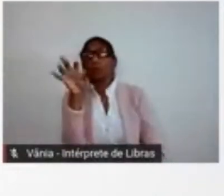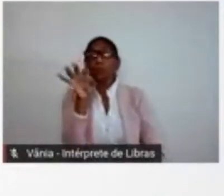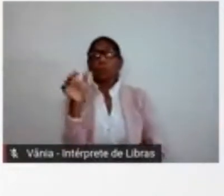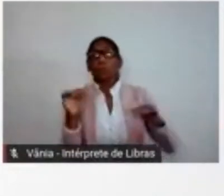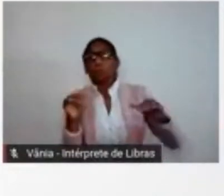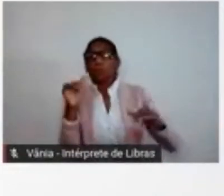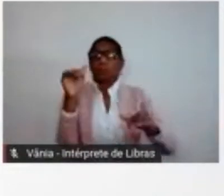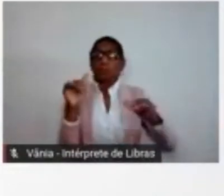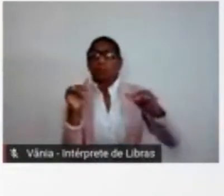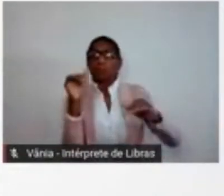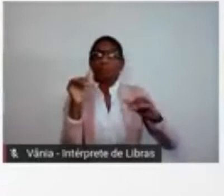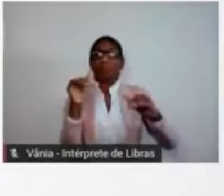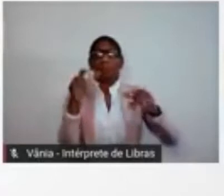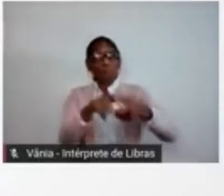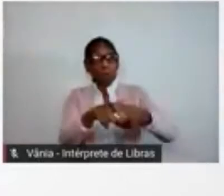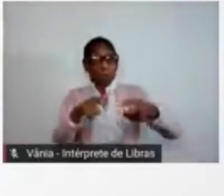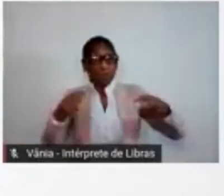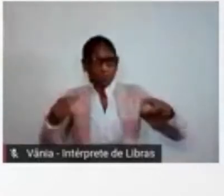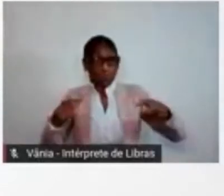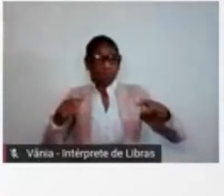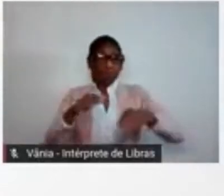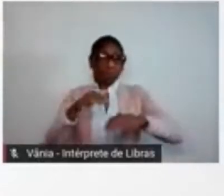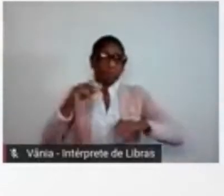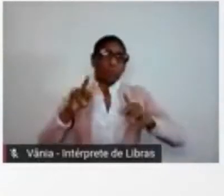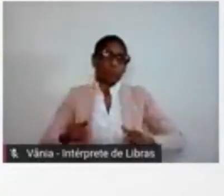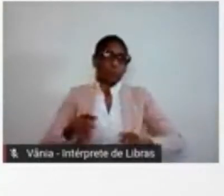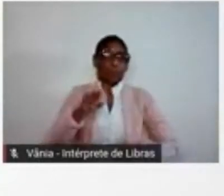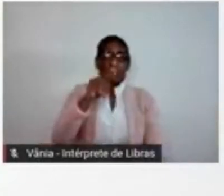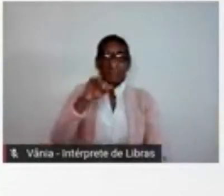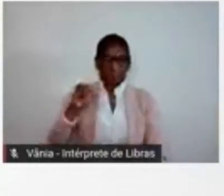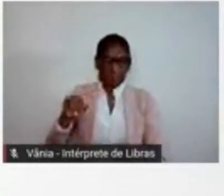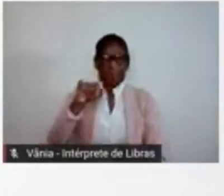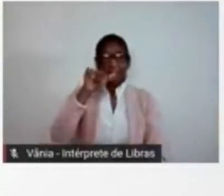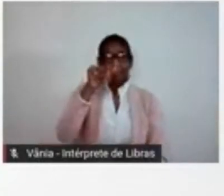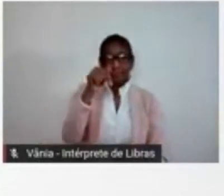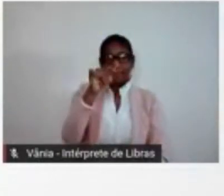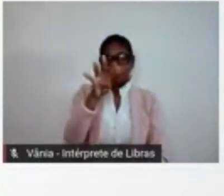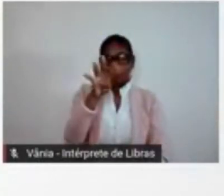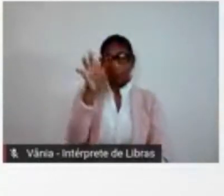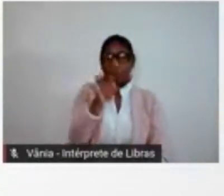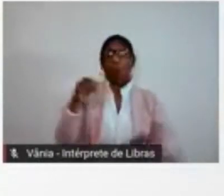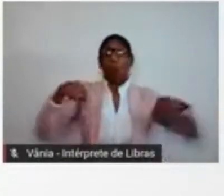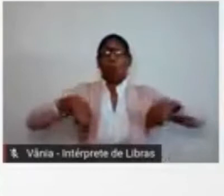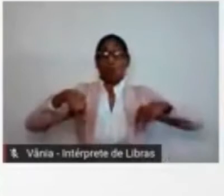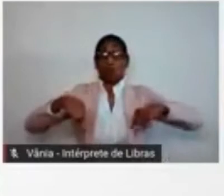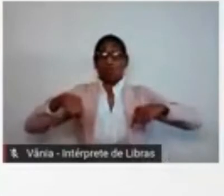72%. De fato, cresceu essa ocupação, está em 77%, e só não ultrapassou essa